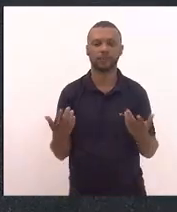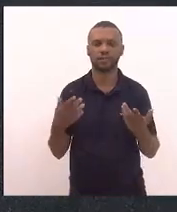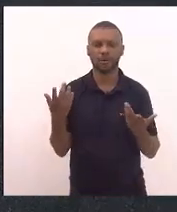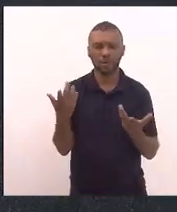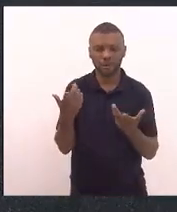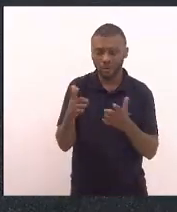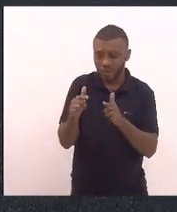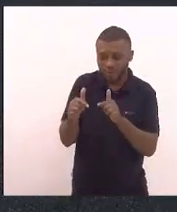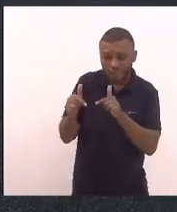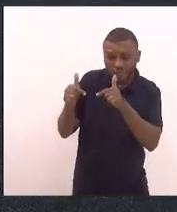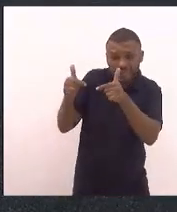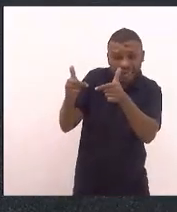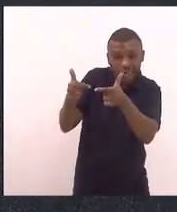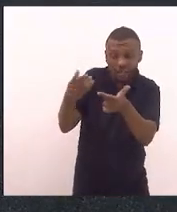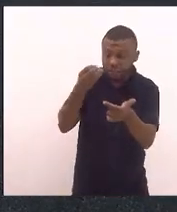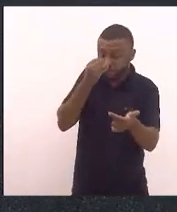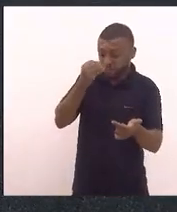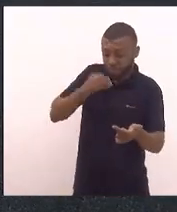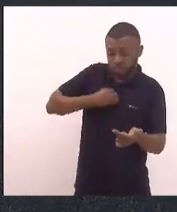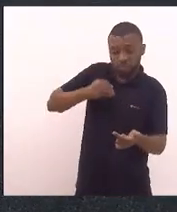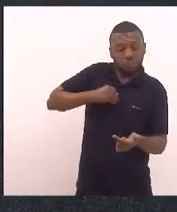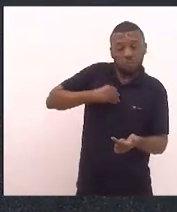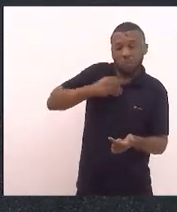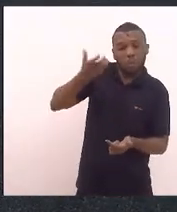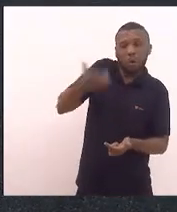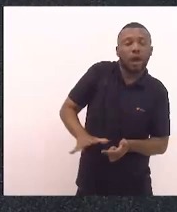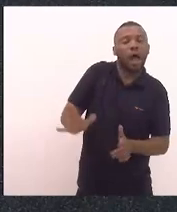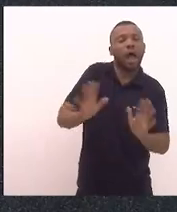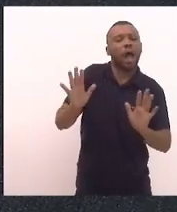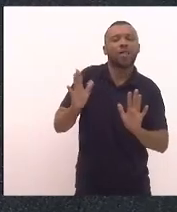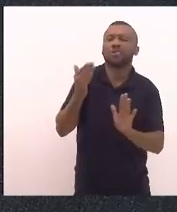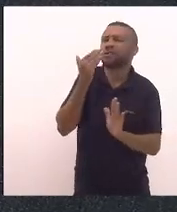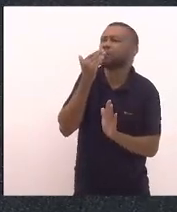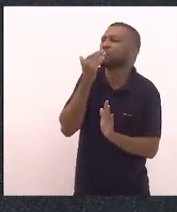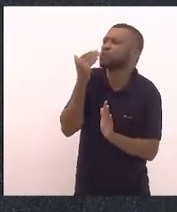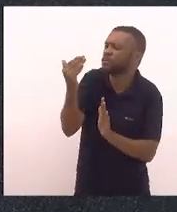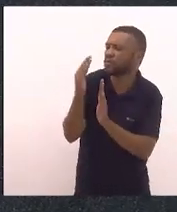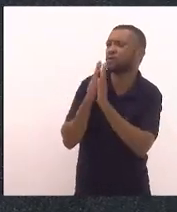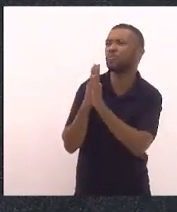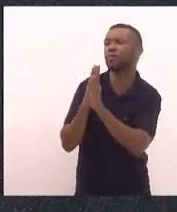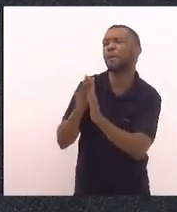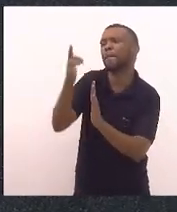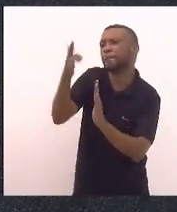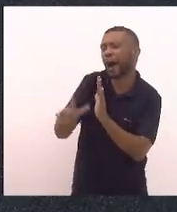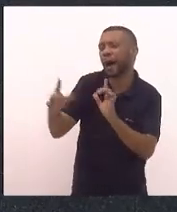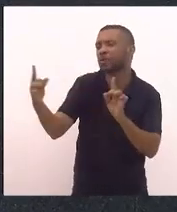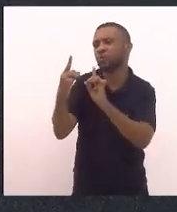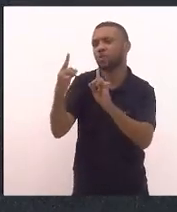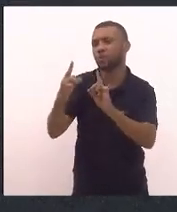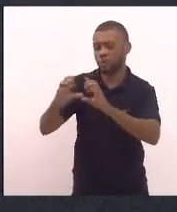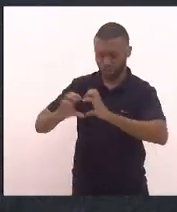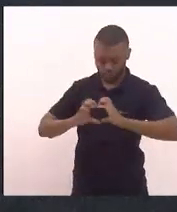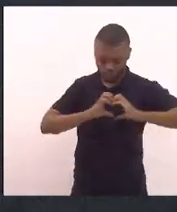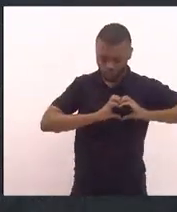mais fazer questão. Já pedi, queres mais, toma o